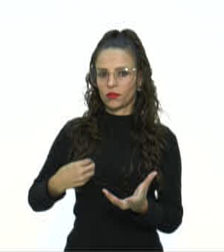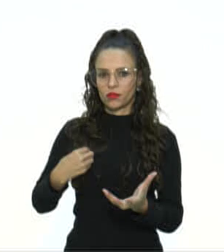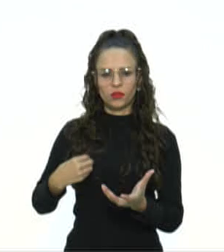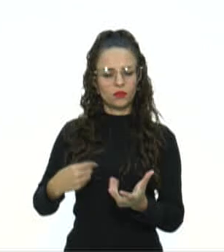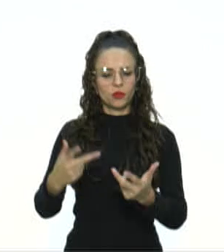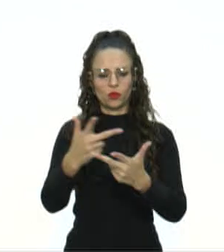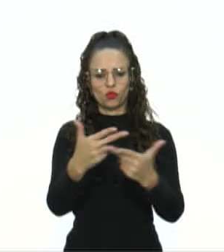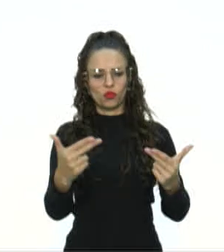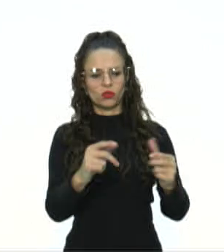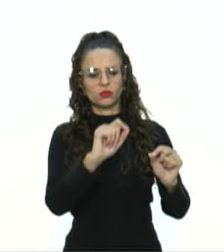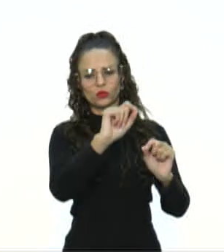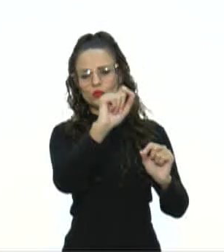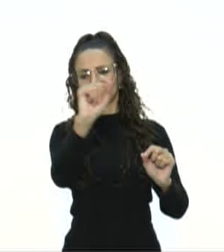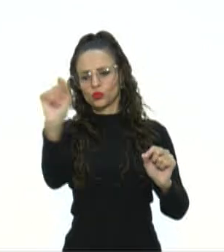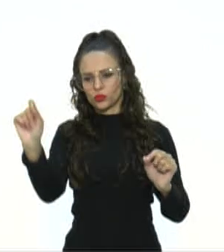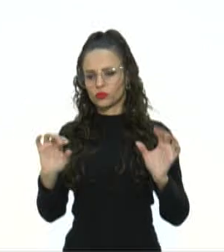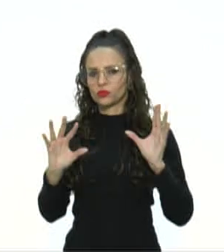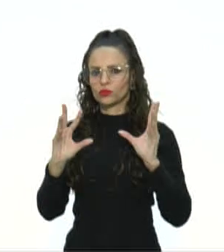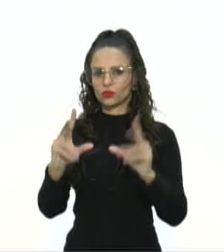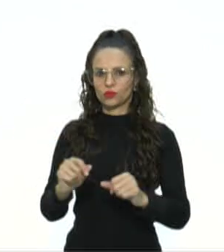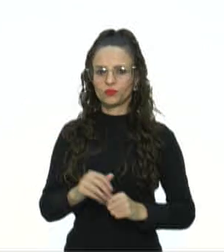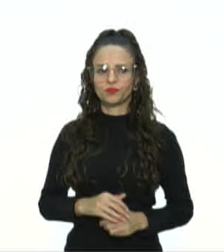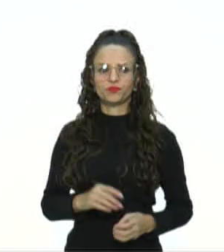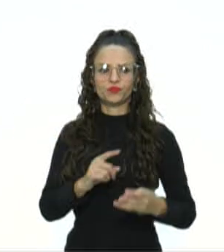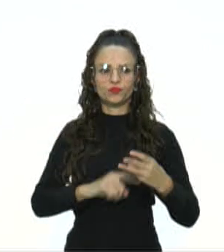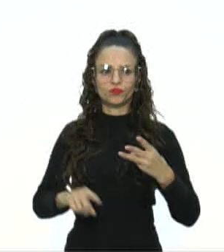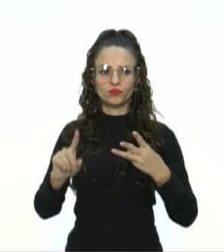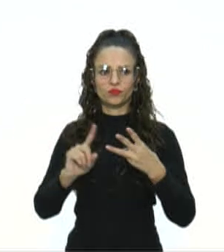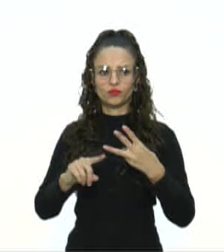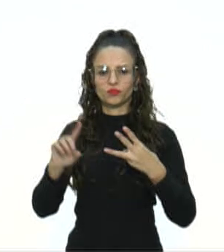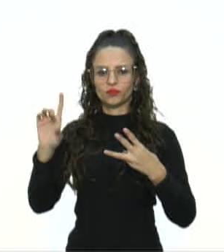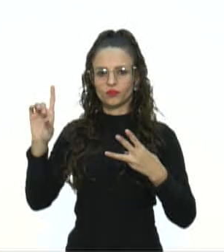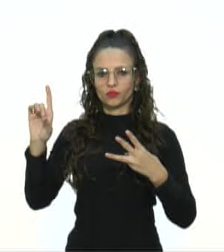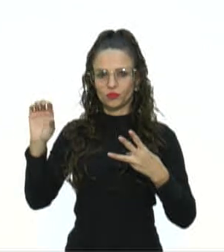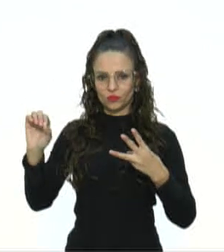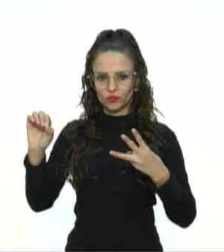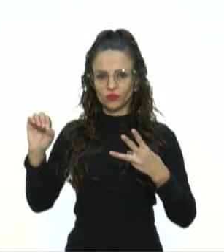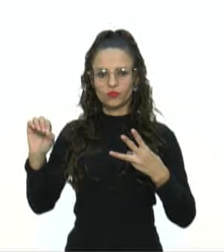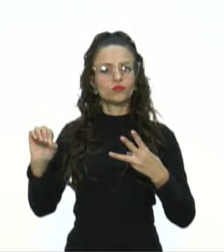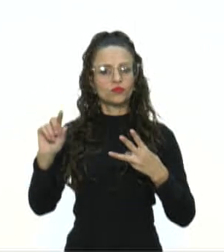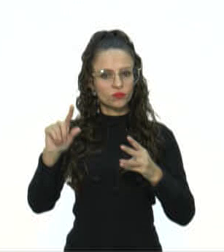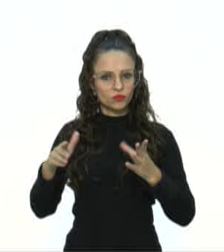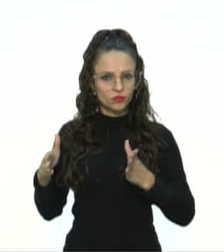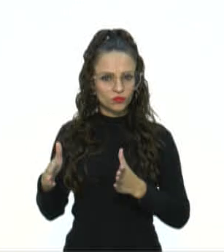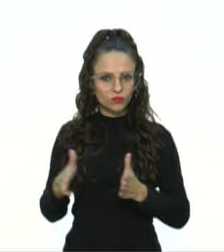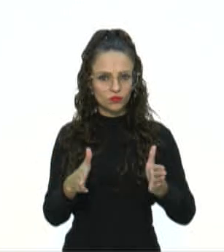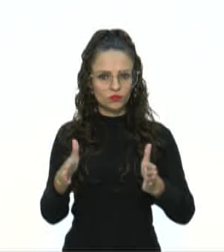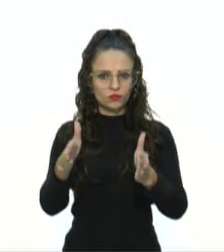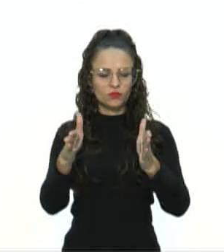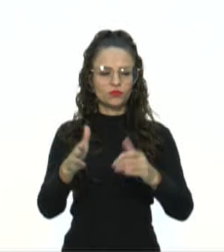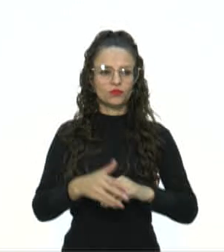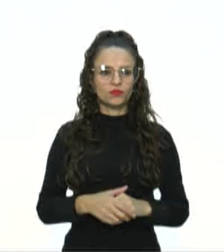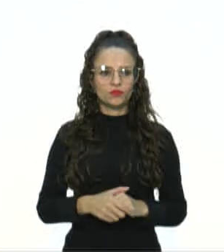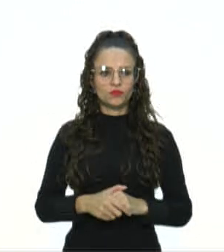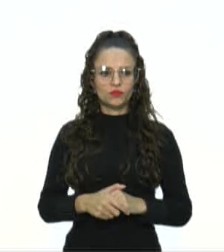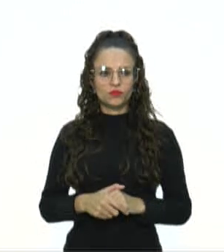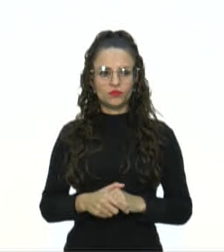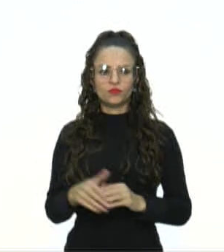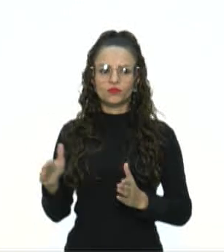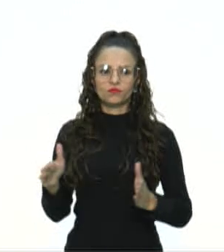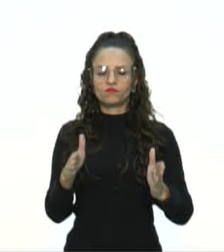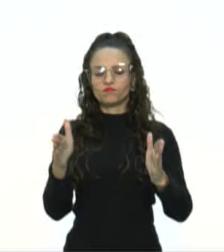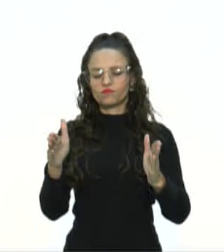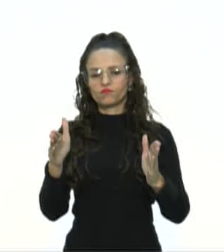as coisas. Então temos 2 situações aqui, o Ai e o Ki. E a última deles é o Do. O Do é o caminho, então é o caminho que